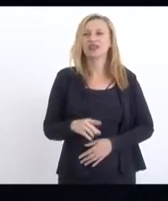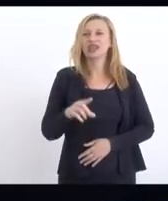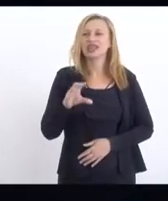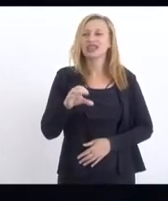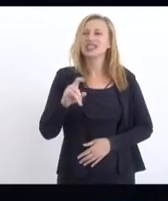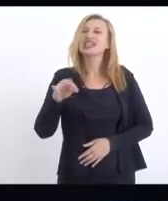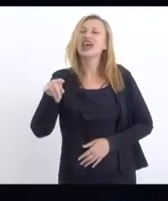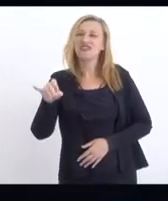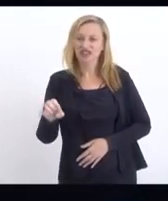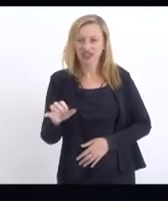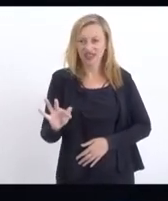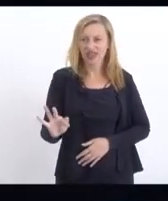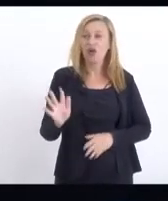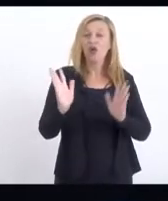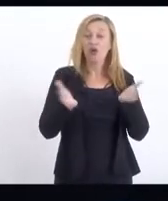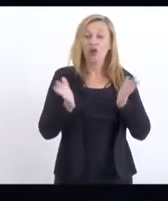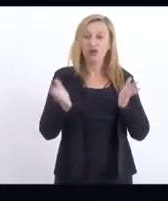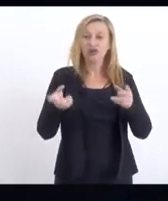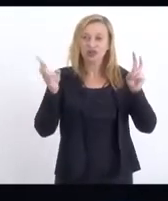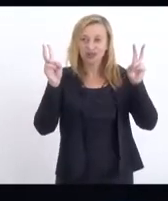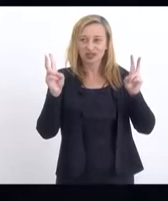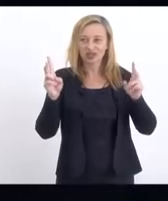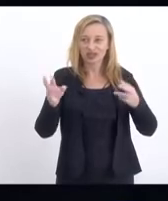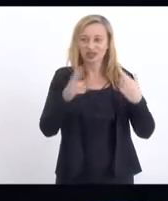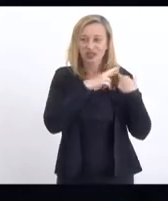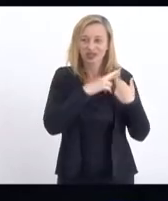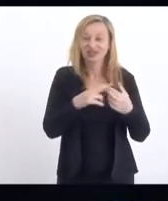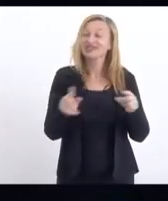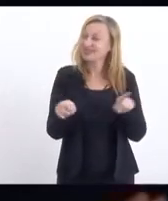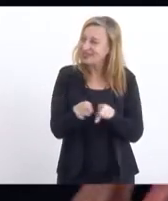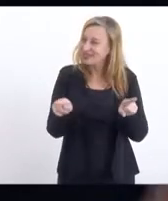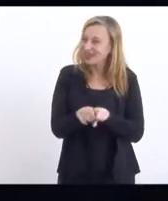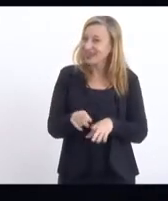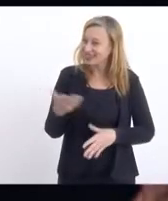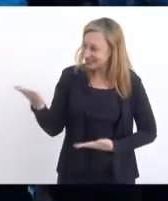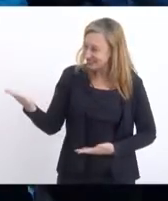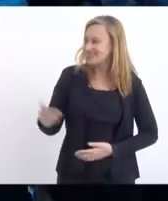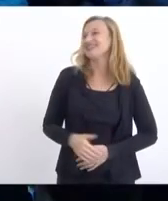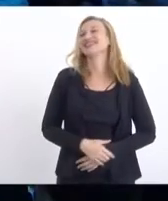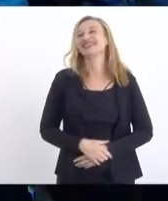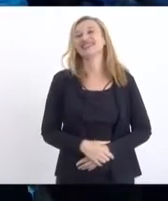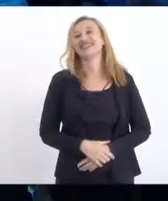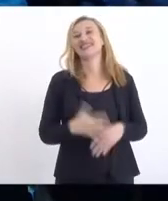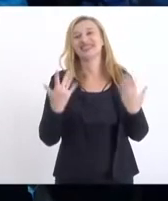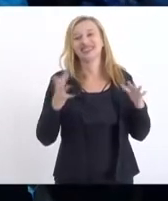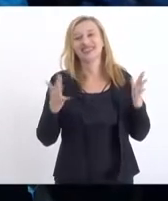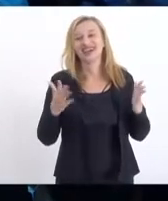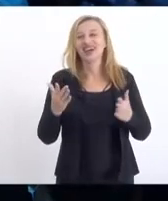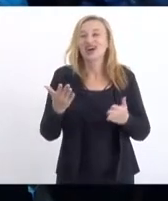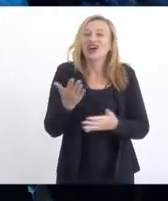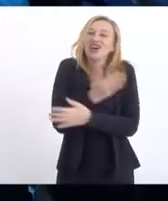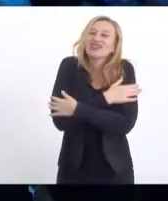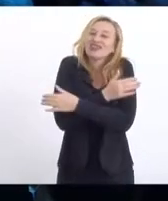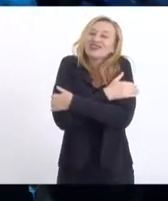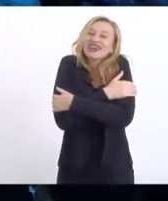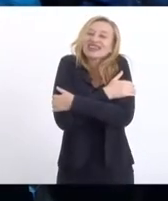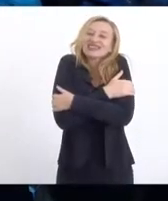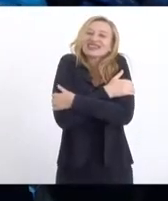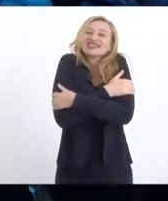Cidef. Hoje eu me assumo no Cidef também. Falou! E um forte abraço a